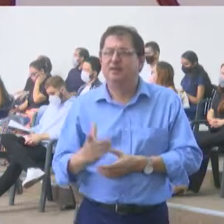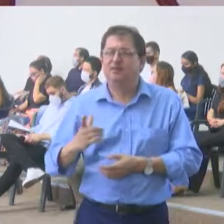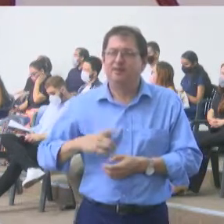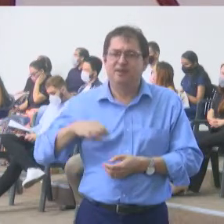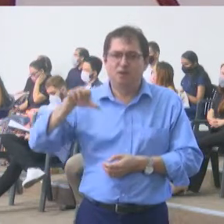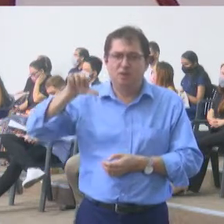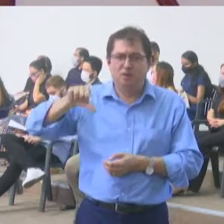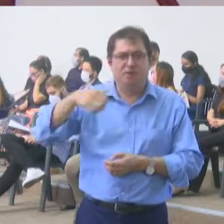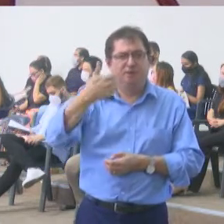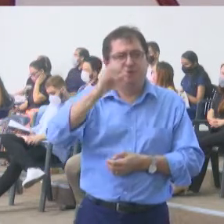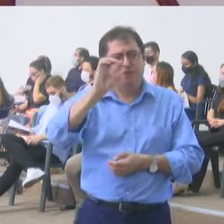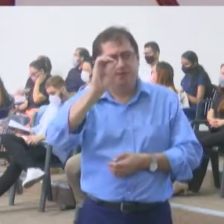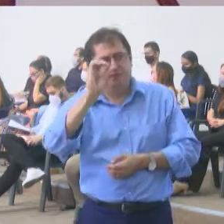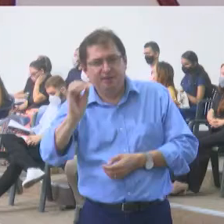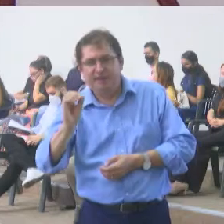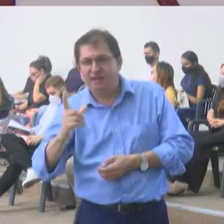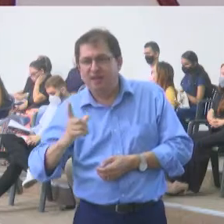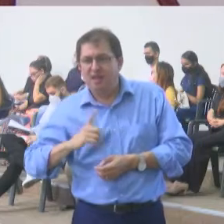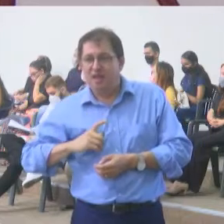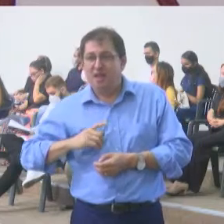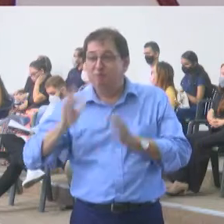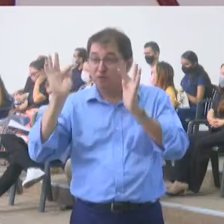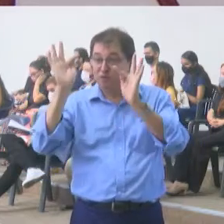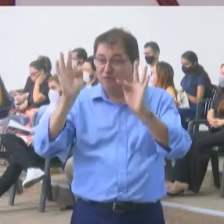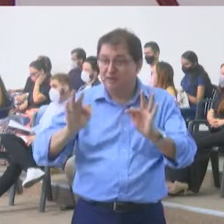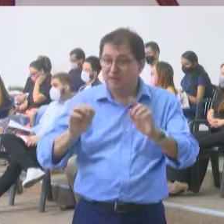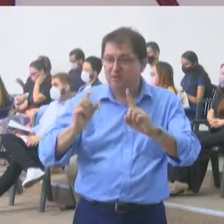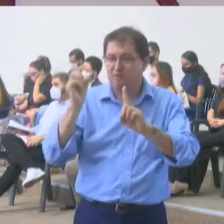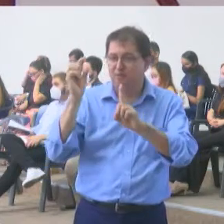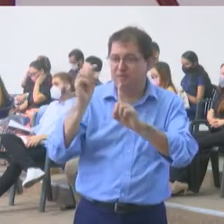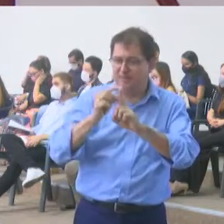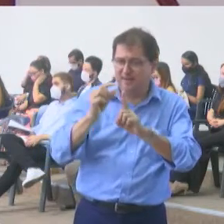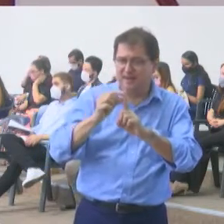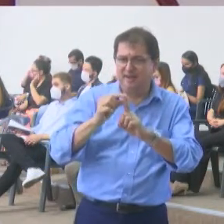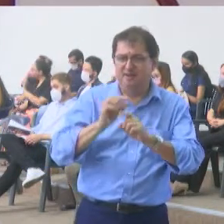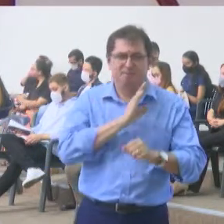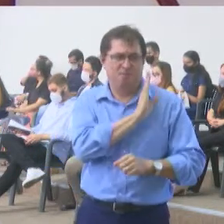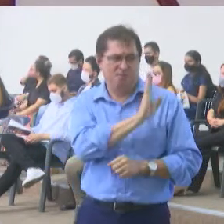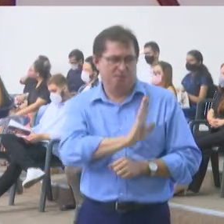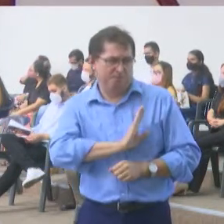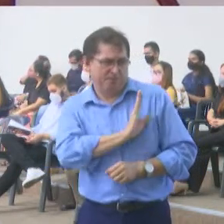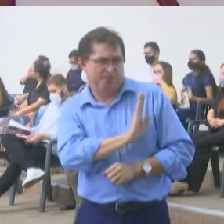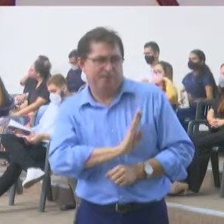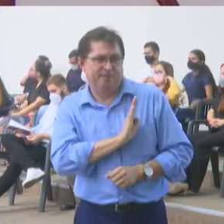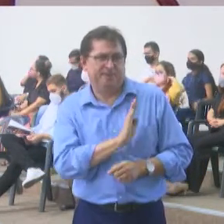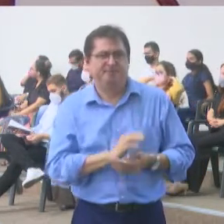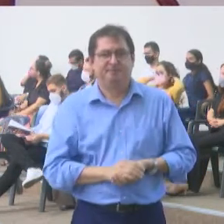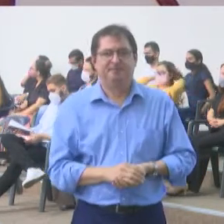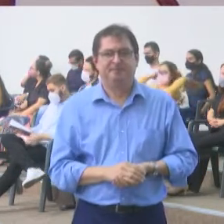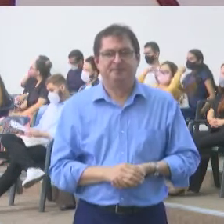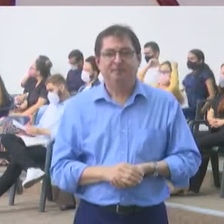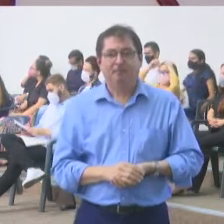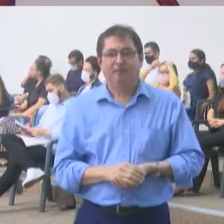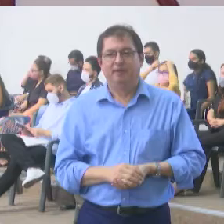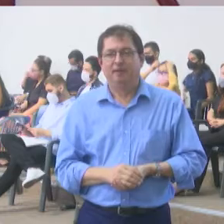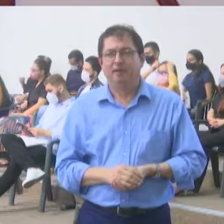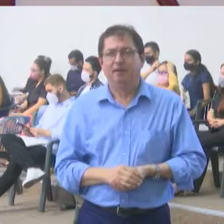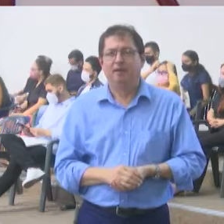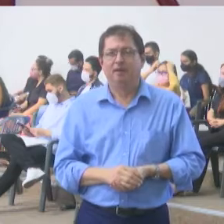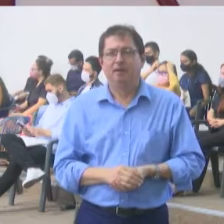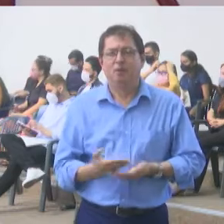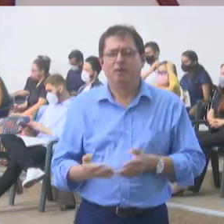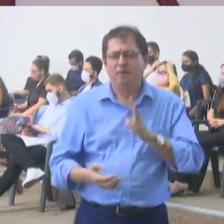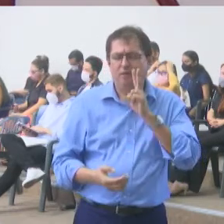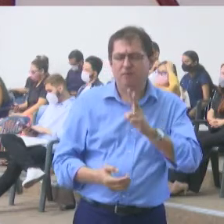10, as últimas palavras de Boaz aqui no livro de Ruth. Esse aqui é conhecido como o discurso, a declaração de Boaz. E olha o